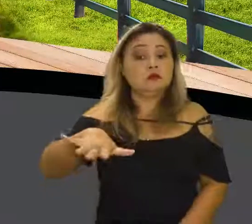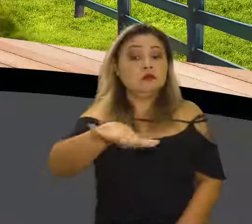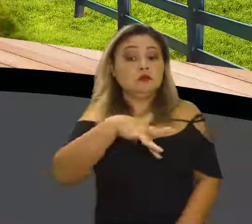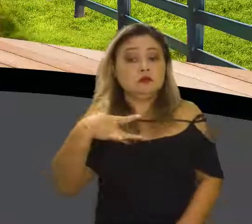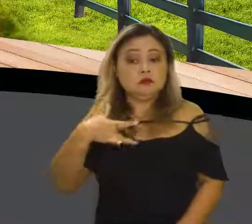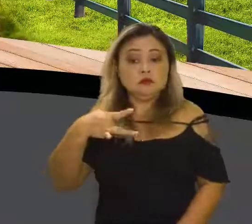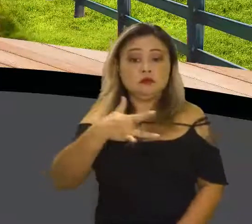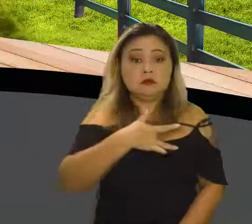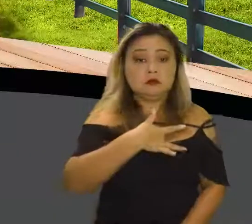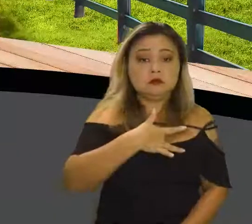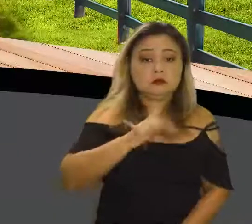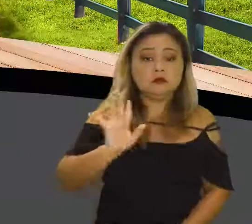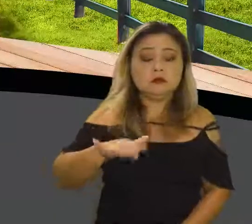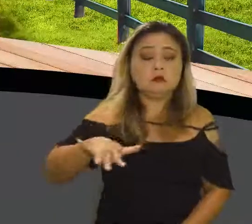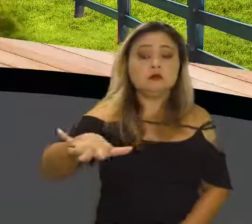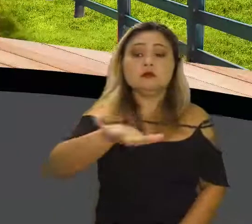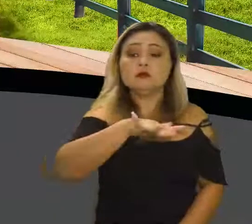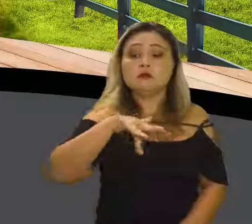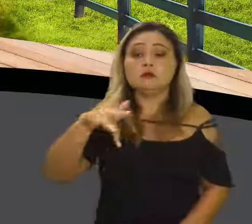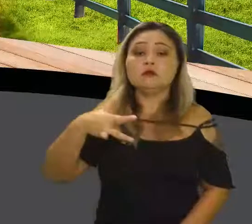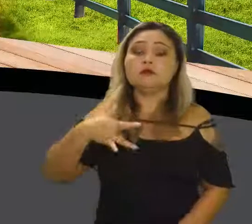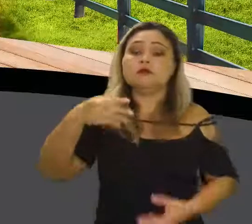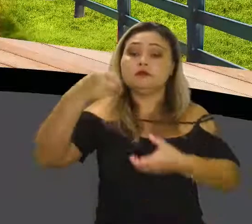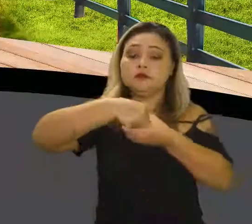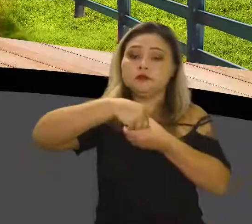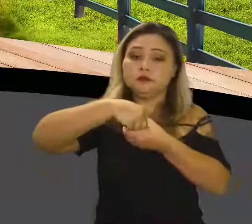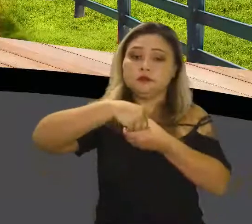sanidade. Aí, dentro da sanidade envolve